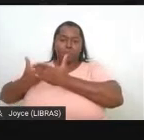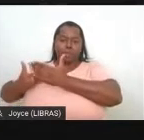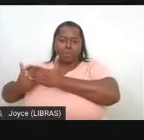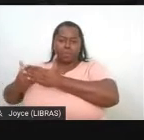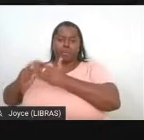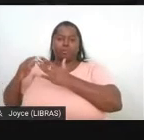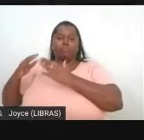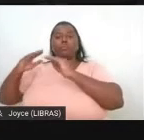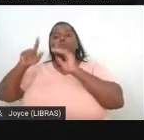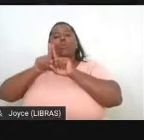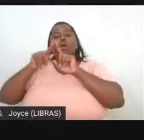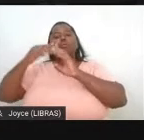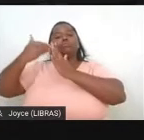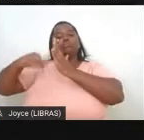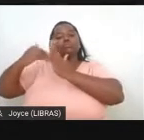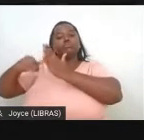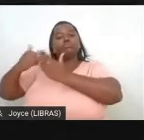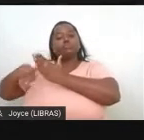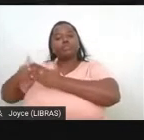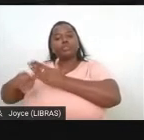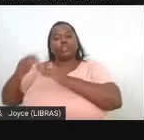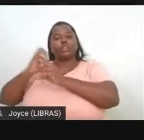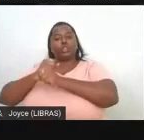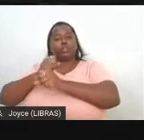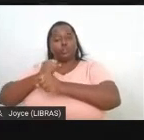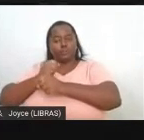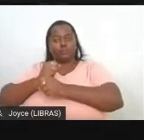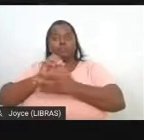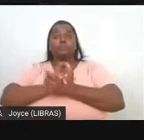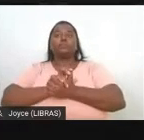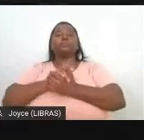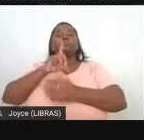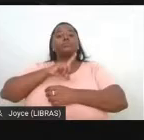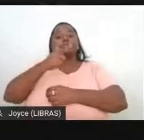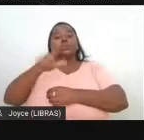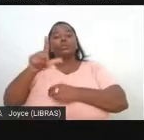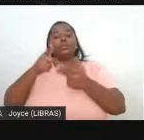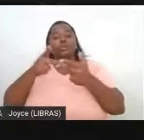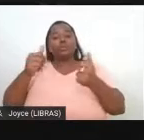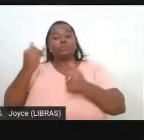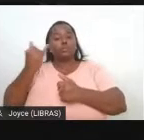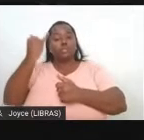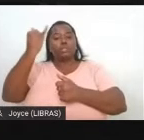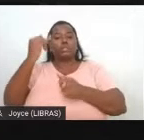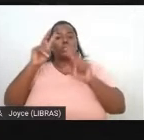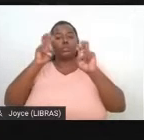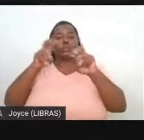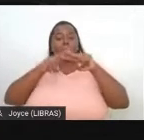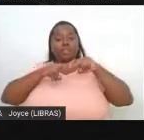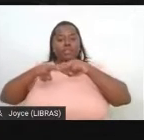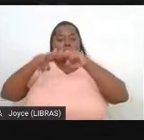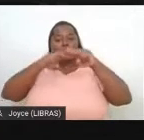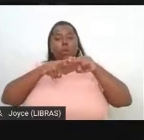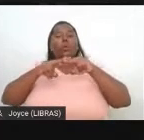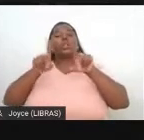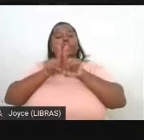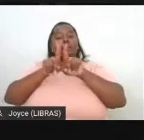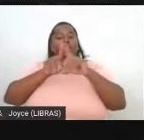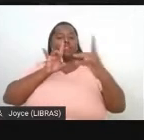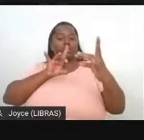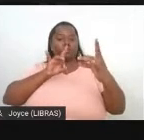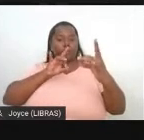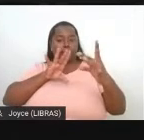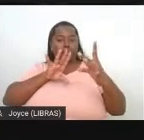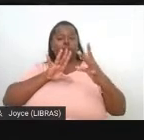Um outro aspecto que é importante nas opções de revisão, isso tem a ver com o feedback. Não há nenhum problema